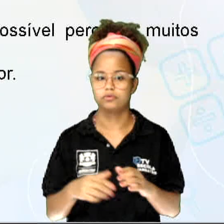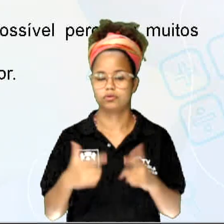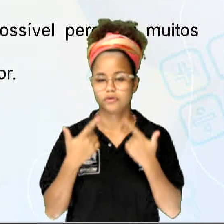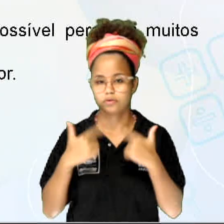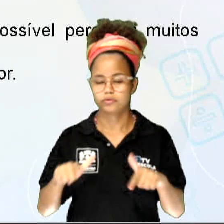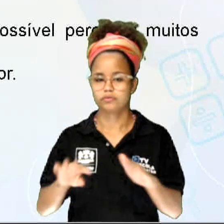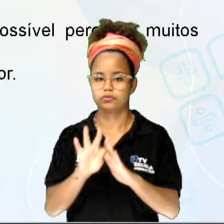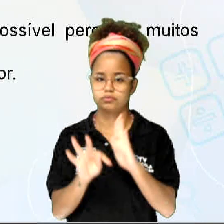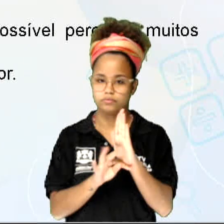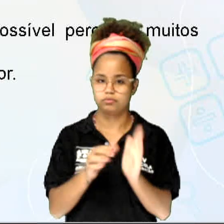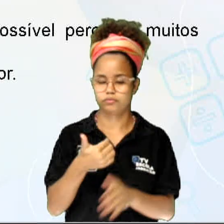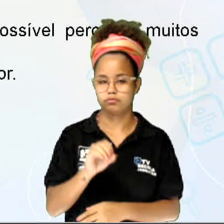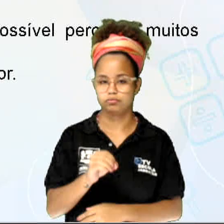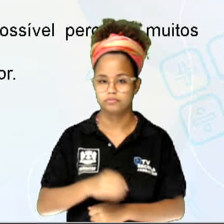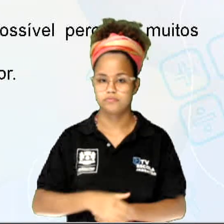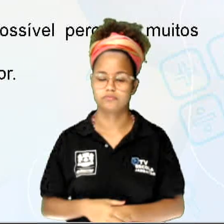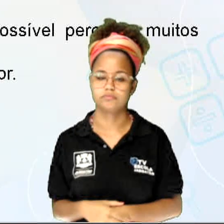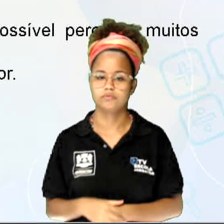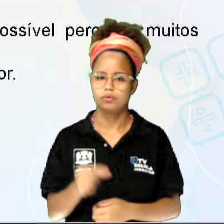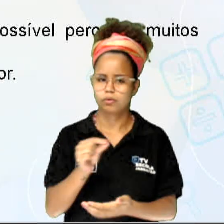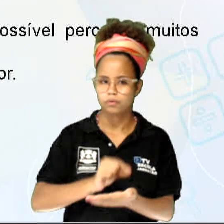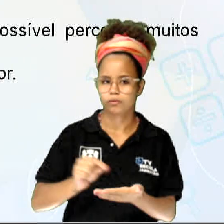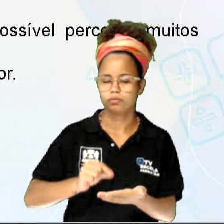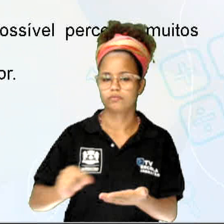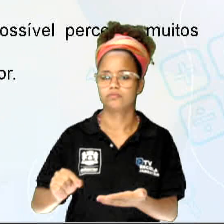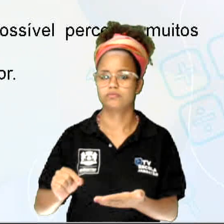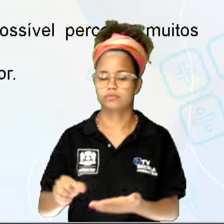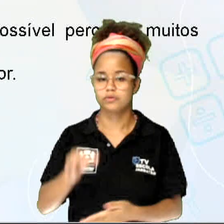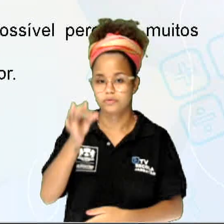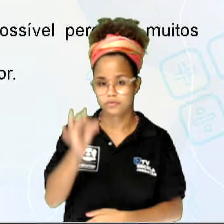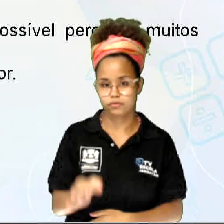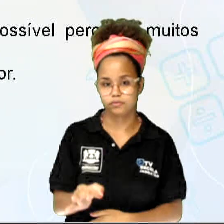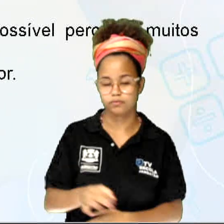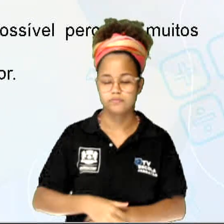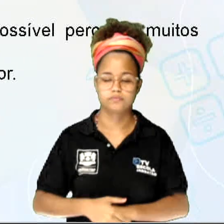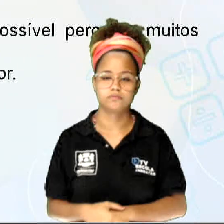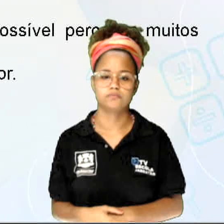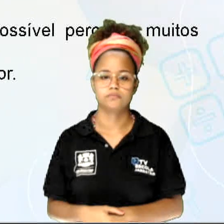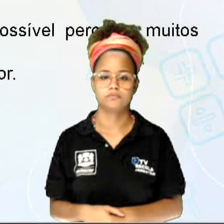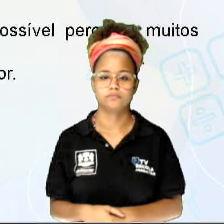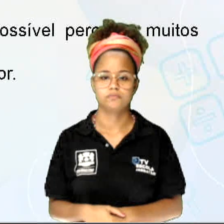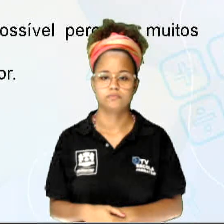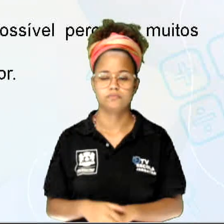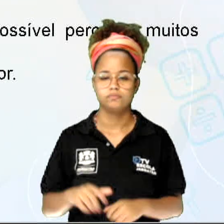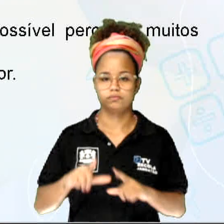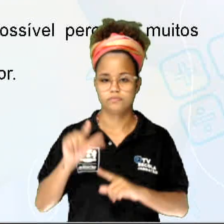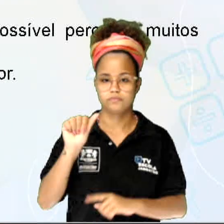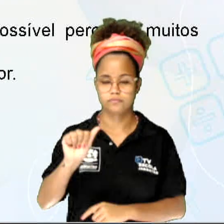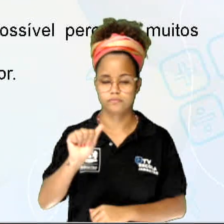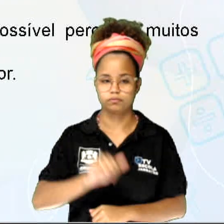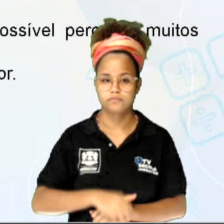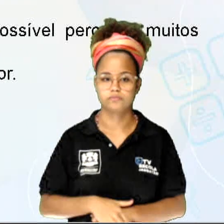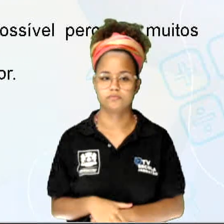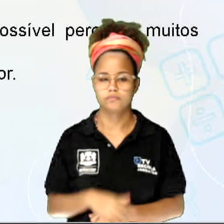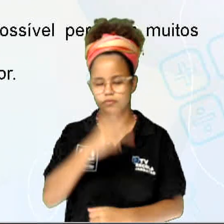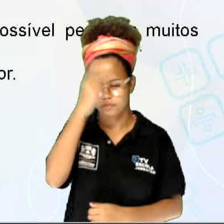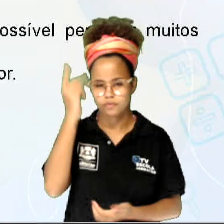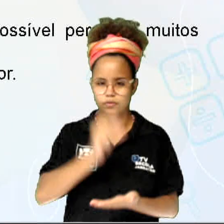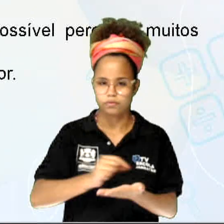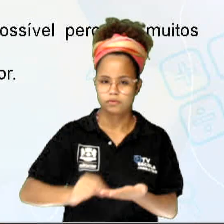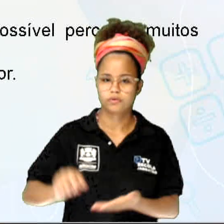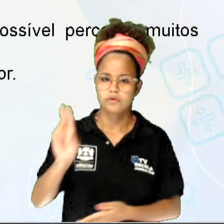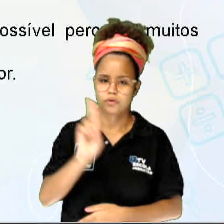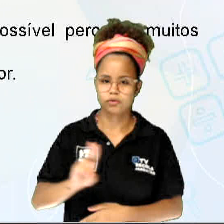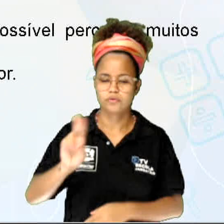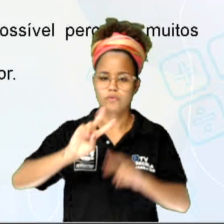do texto 10, assinale a alternativa correta. Item A. O autor utiliza